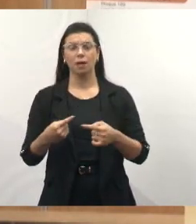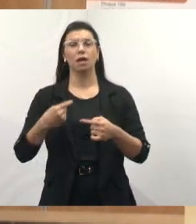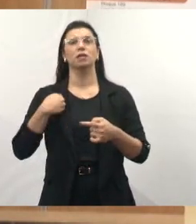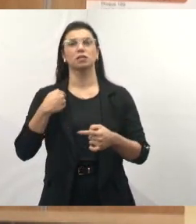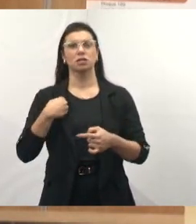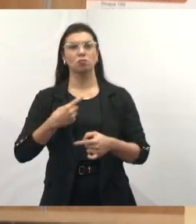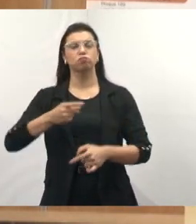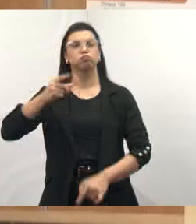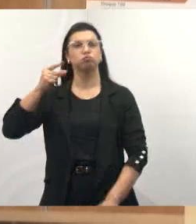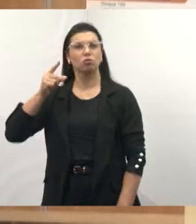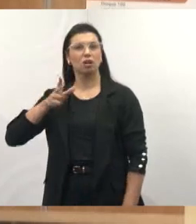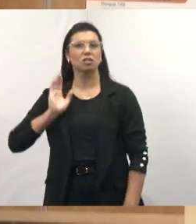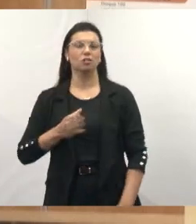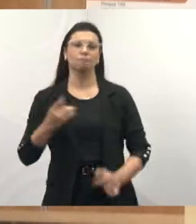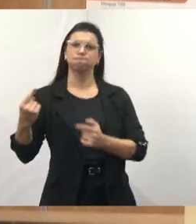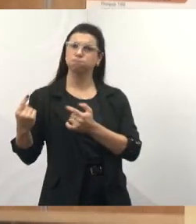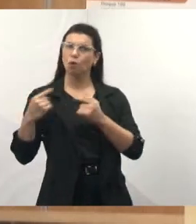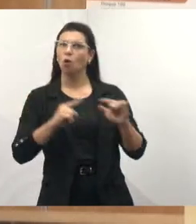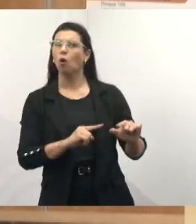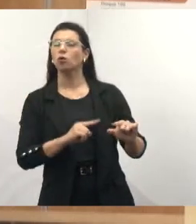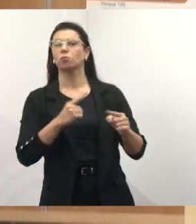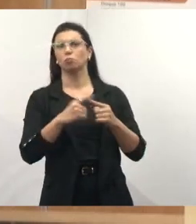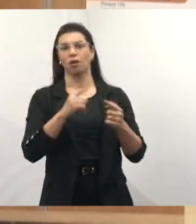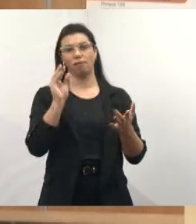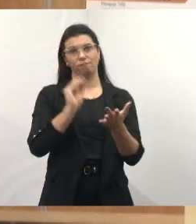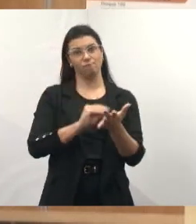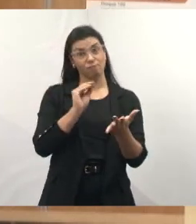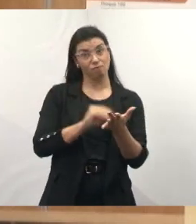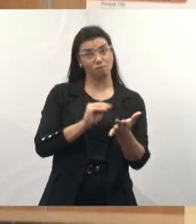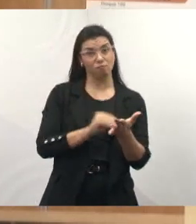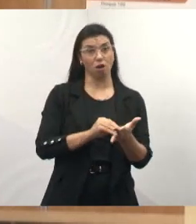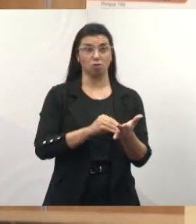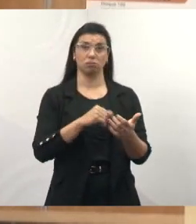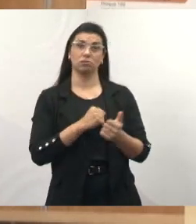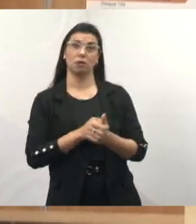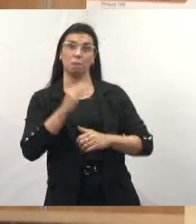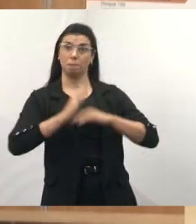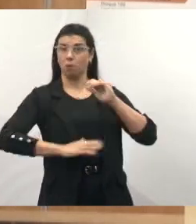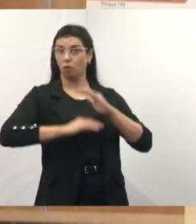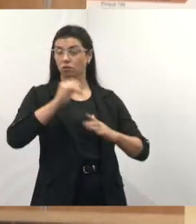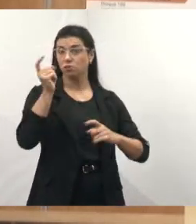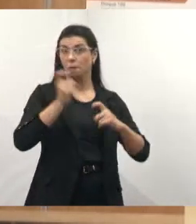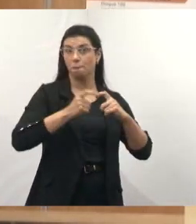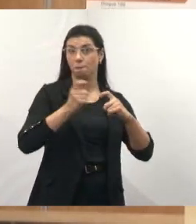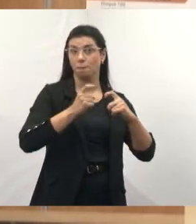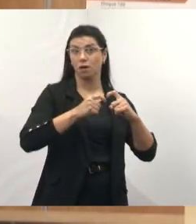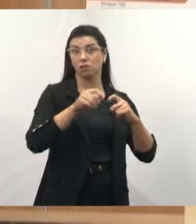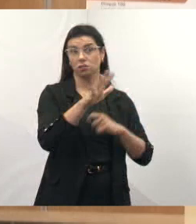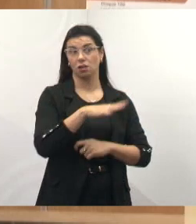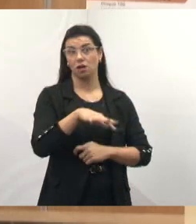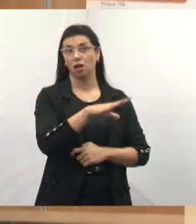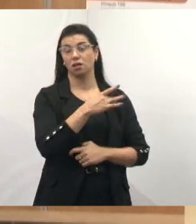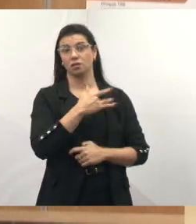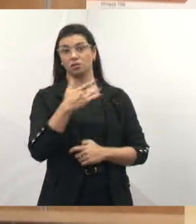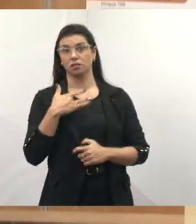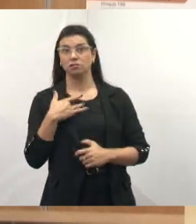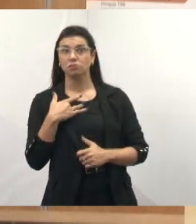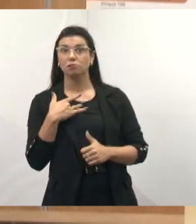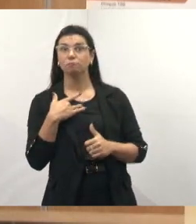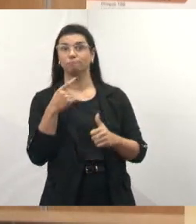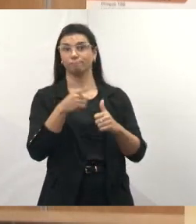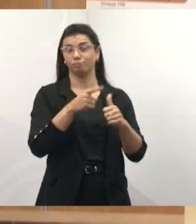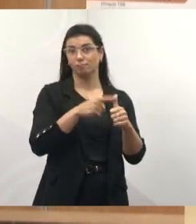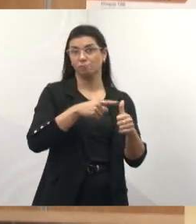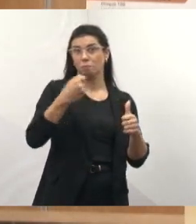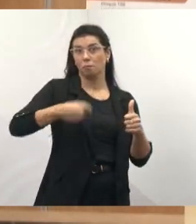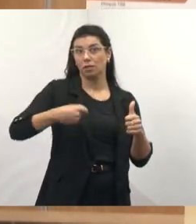desde o passado, como a falta de médicos nos postos de saúde, para quem acompanha o nosso mandato, a obra da terceira ponte